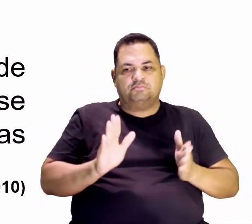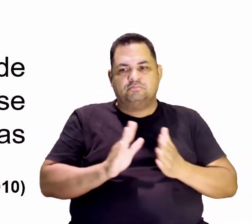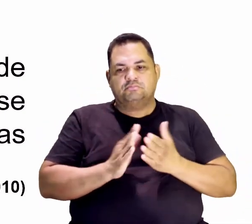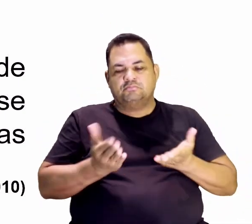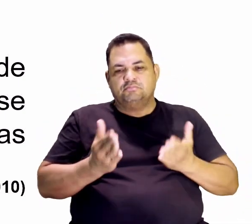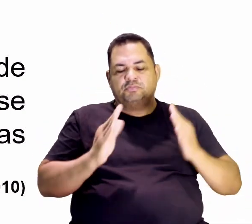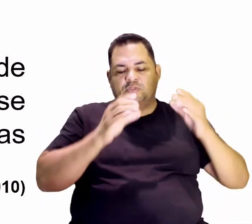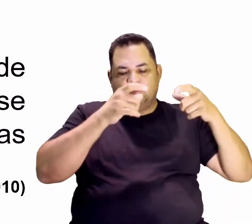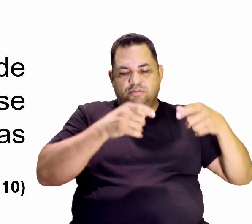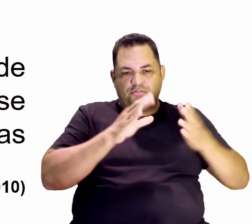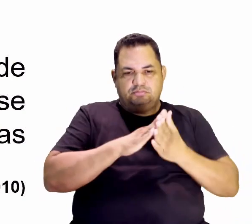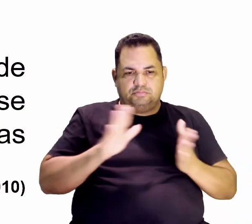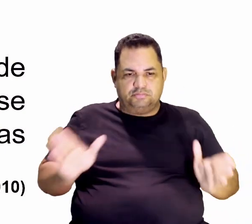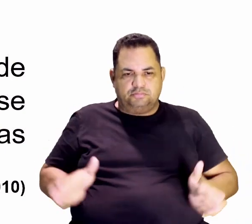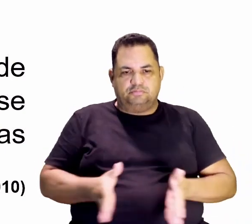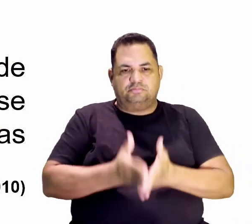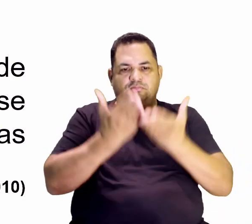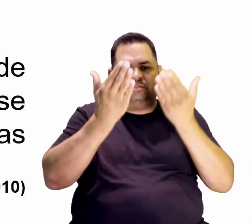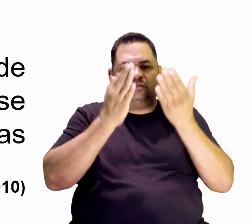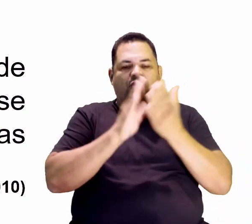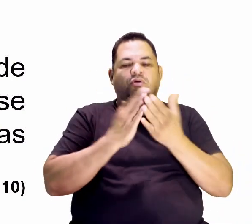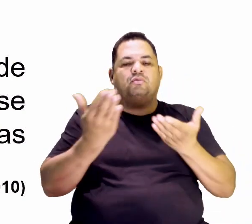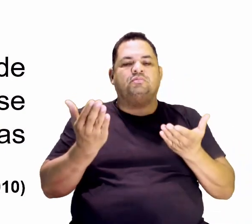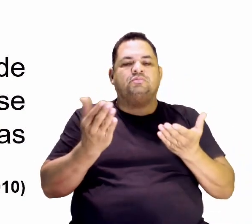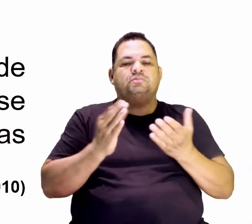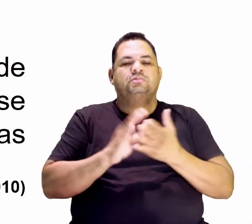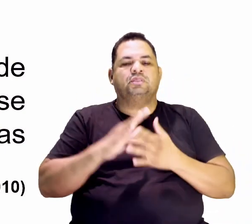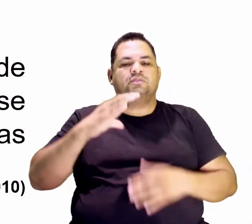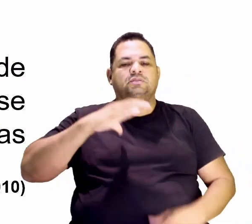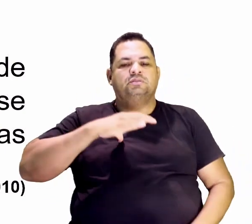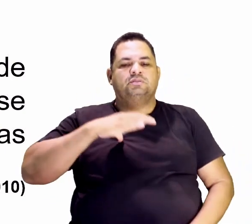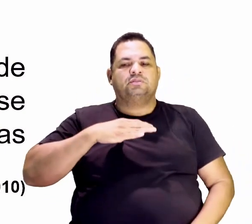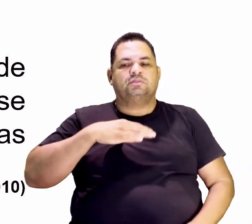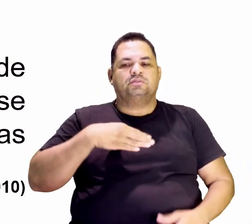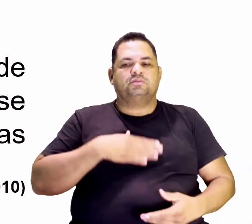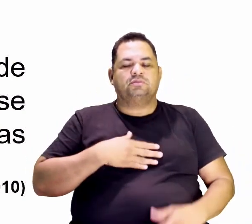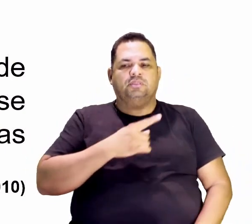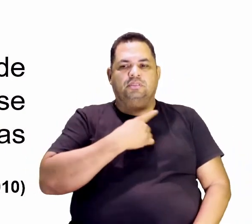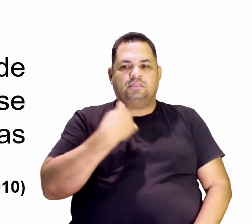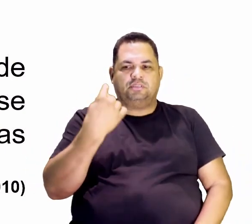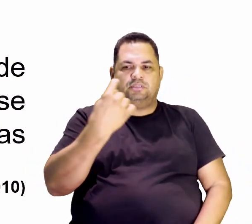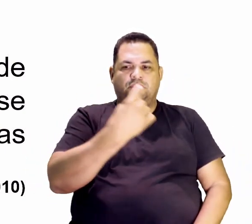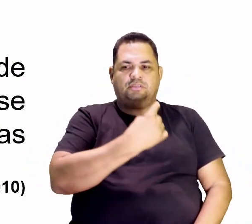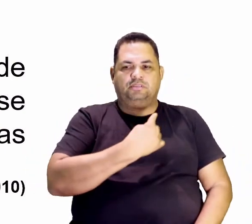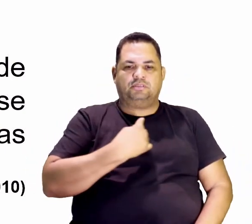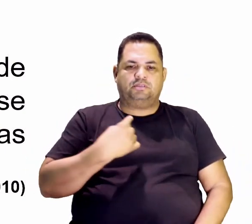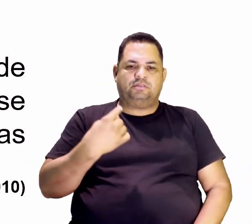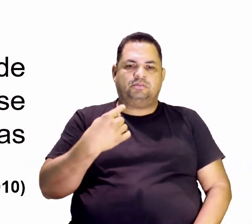grandes cidades, né? Então a gente percebe muito aí esse grupo aí se